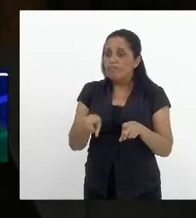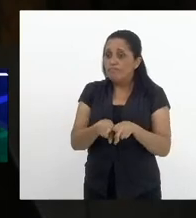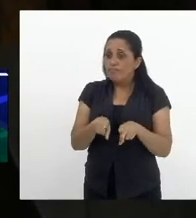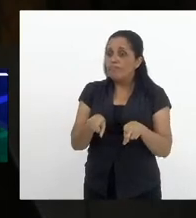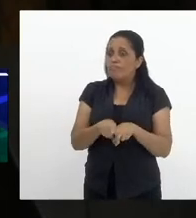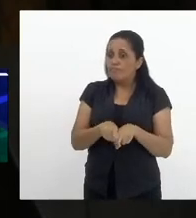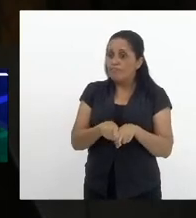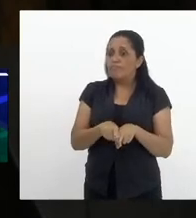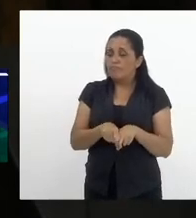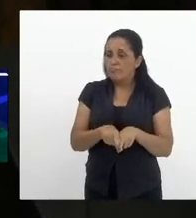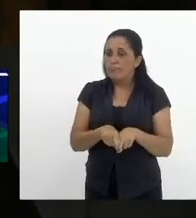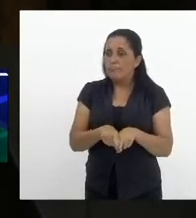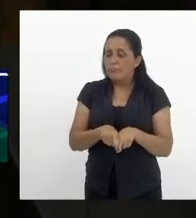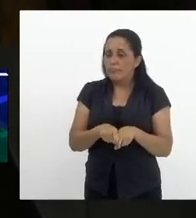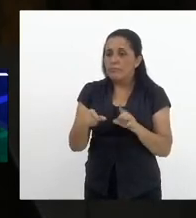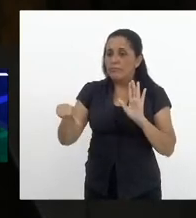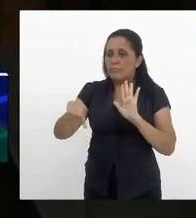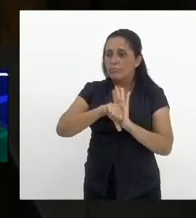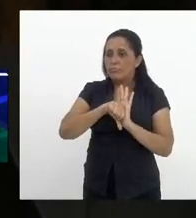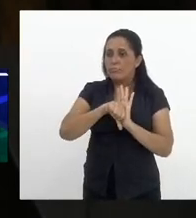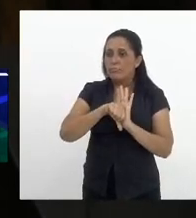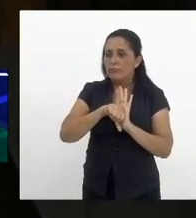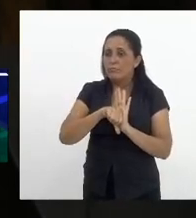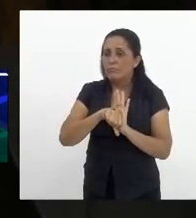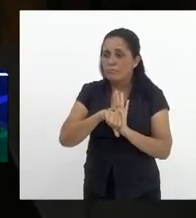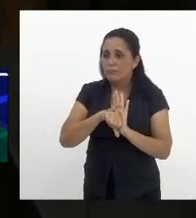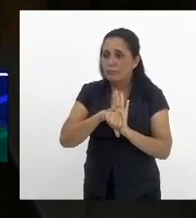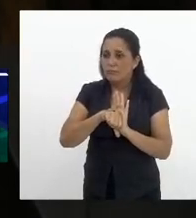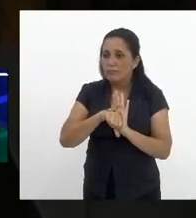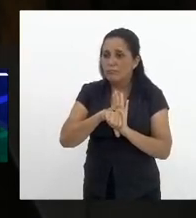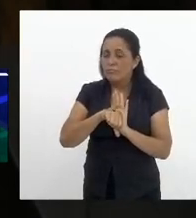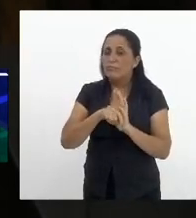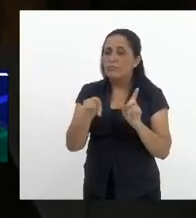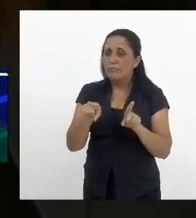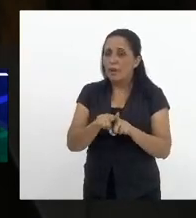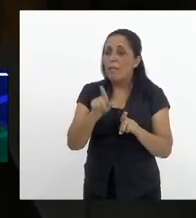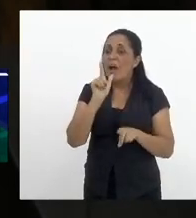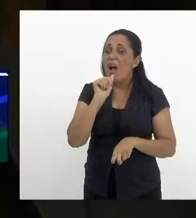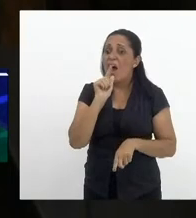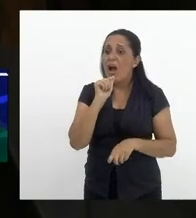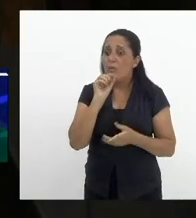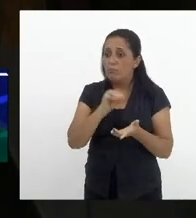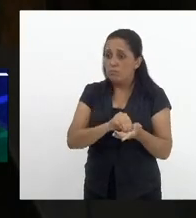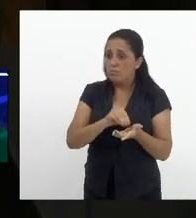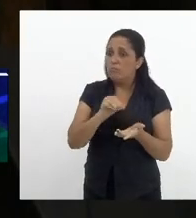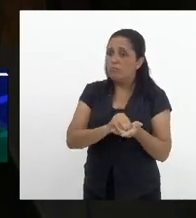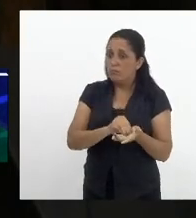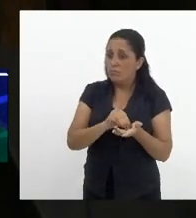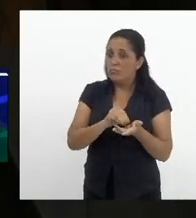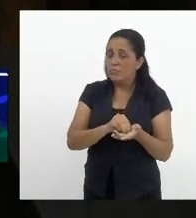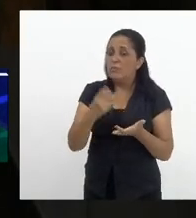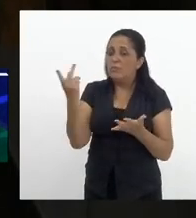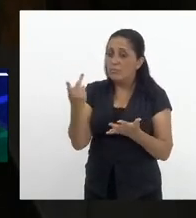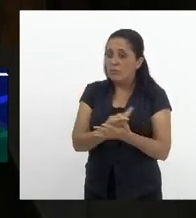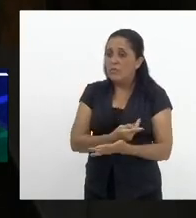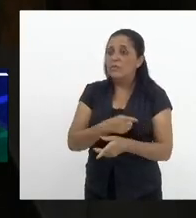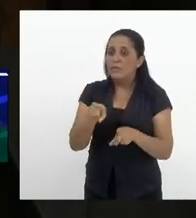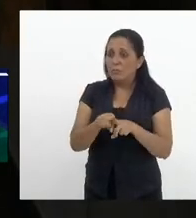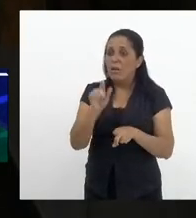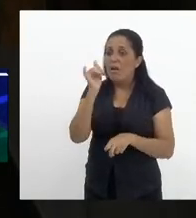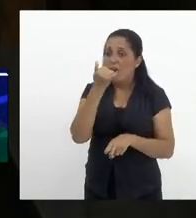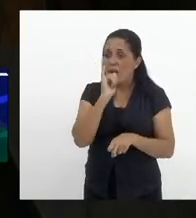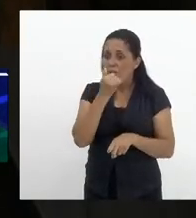presidente, a crise hídrica faz ocorrer a crise